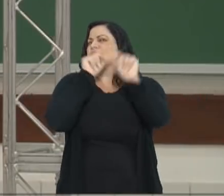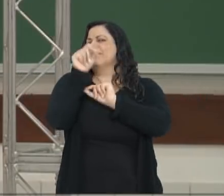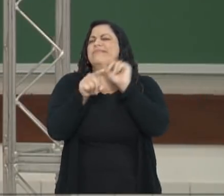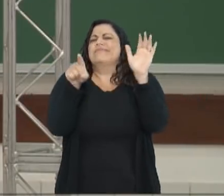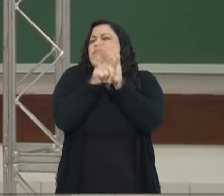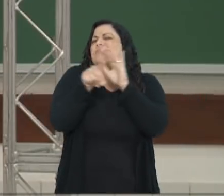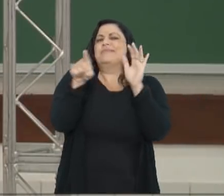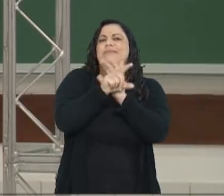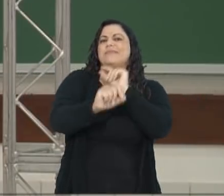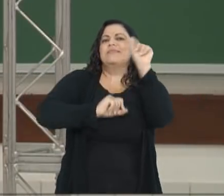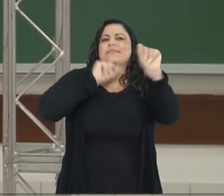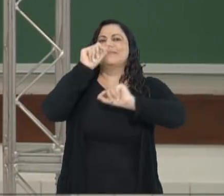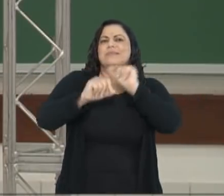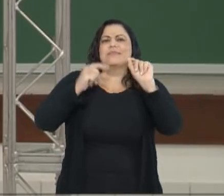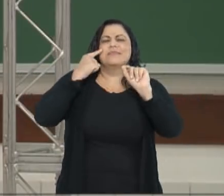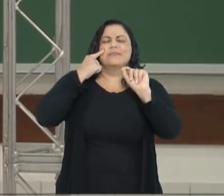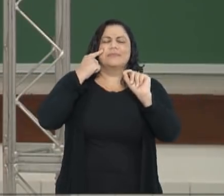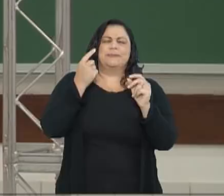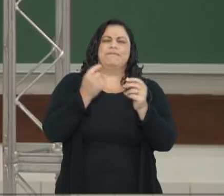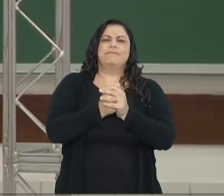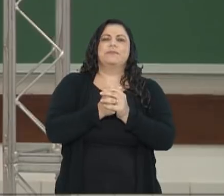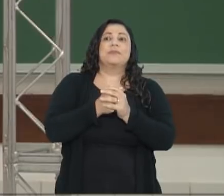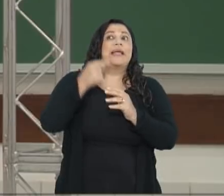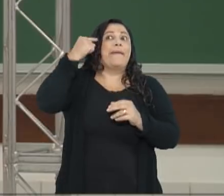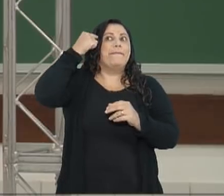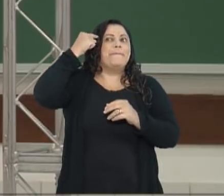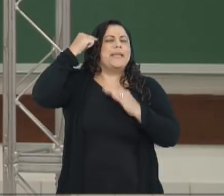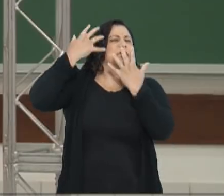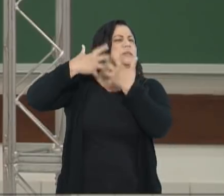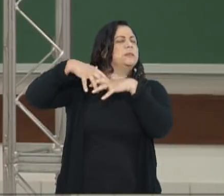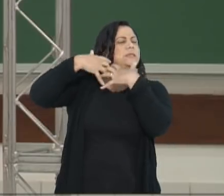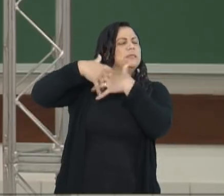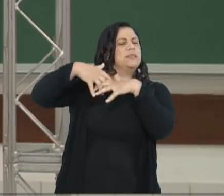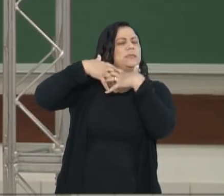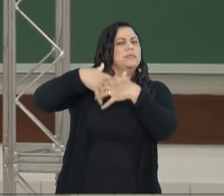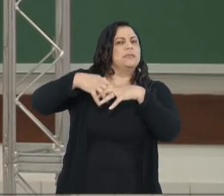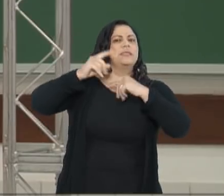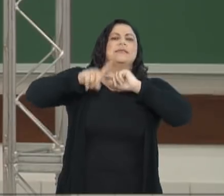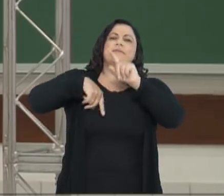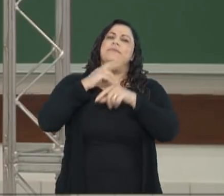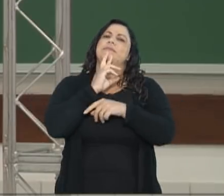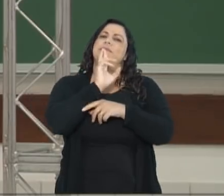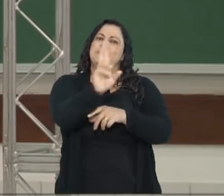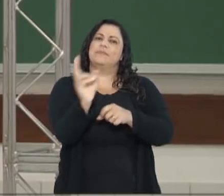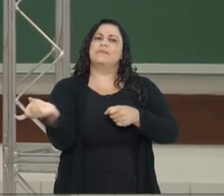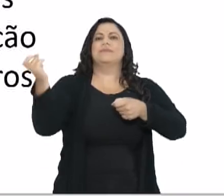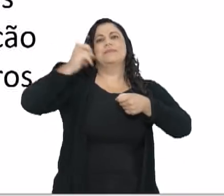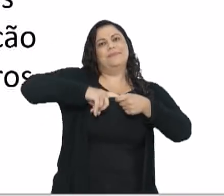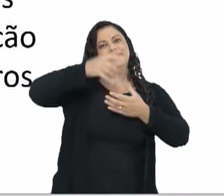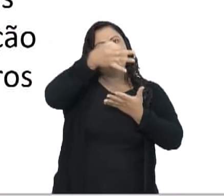Então vocês façam a análise ali do que está escrito, respondam e a gente volta em seguida com a correção.